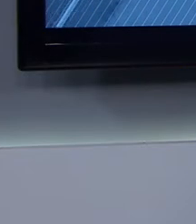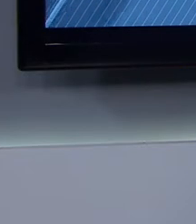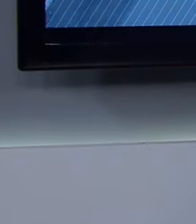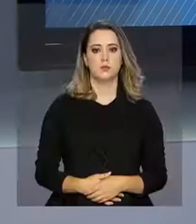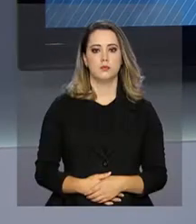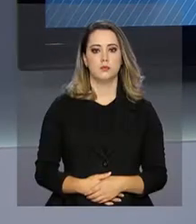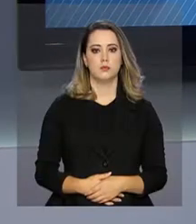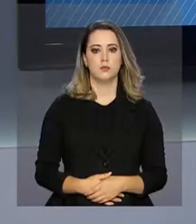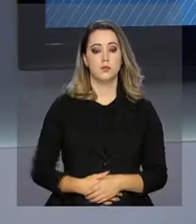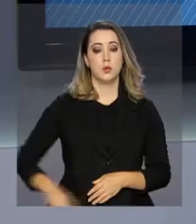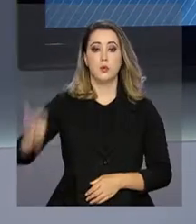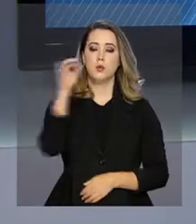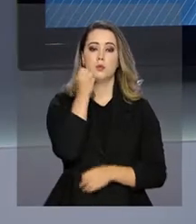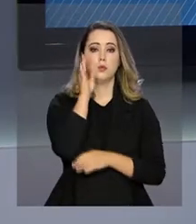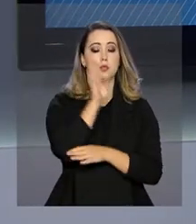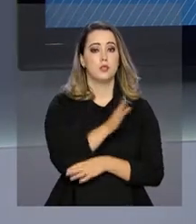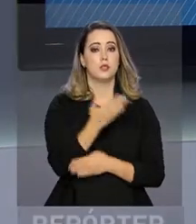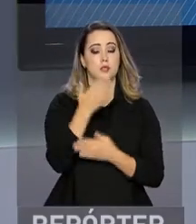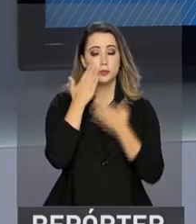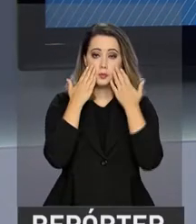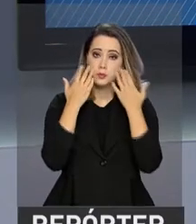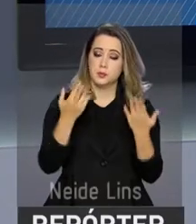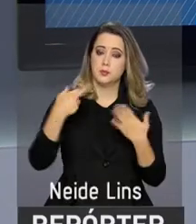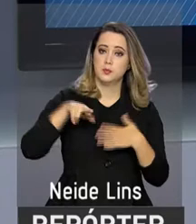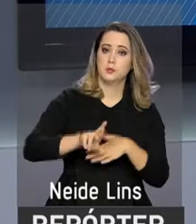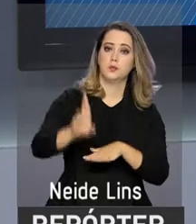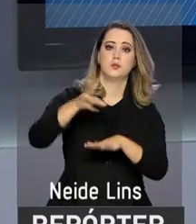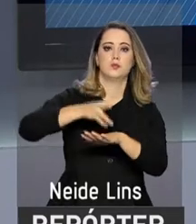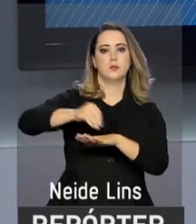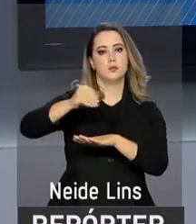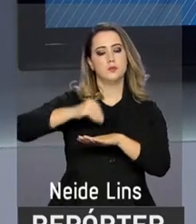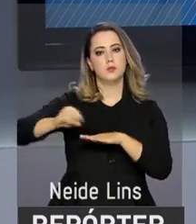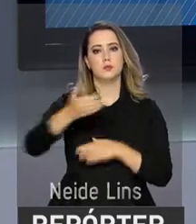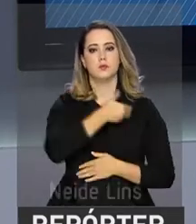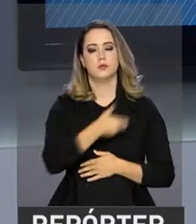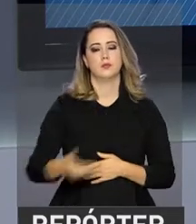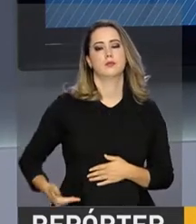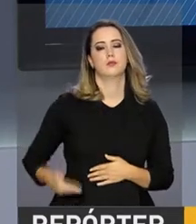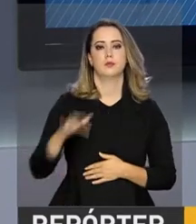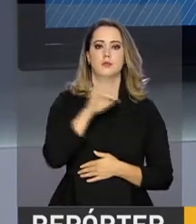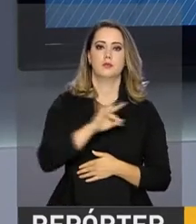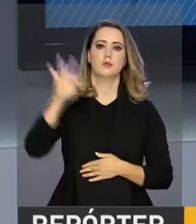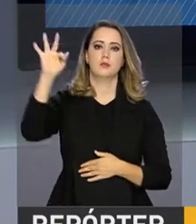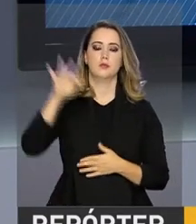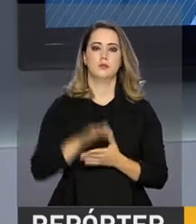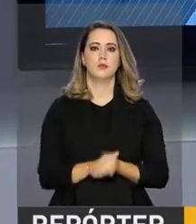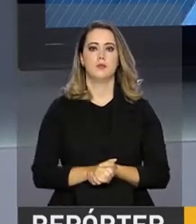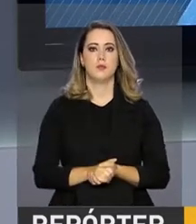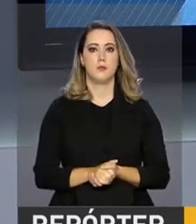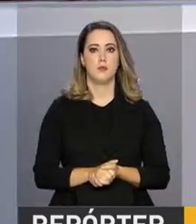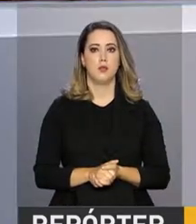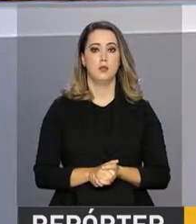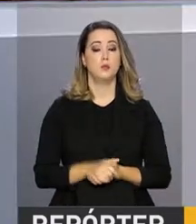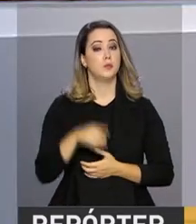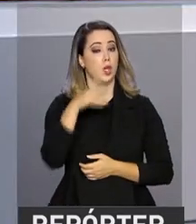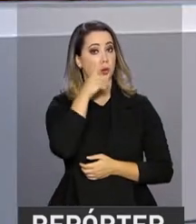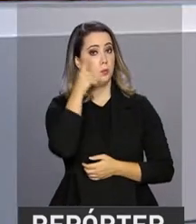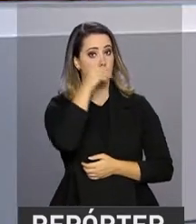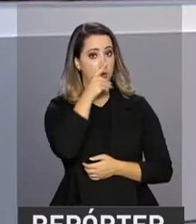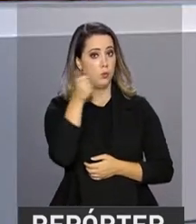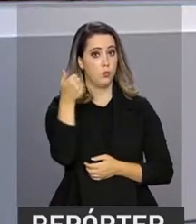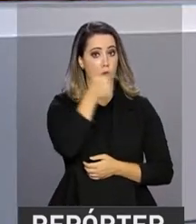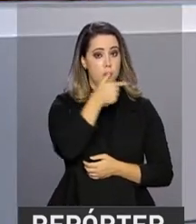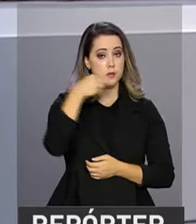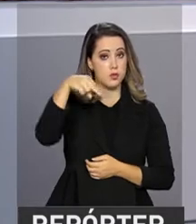olá boa tarde começa agora mais uma edição do repórter nbr com as notícias do governo federal este domingo